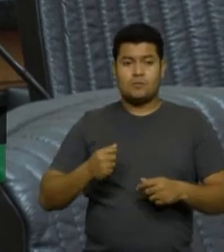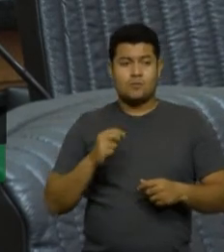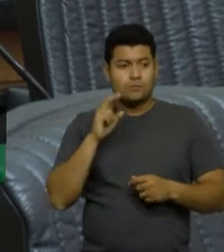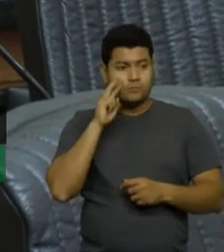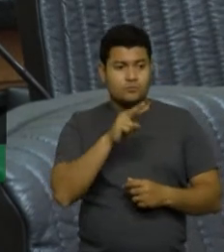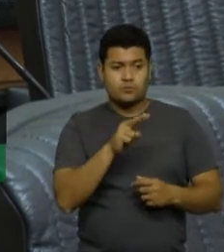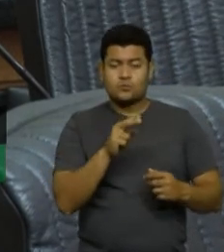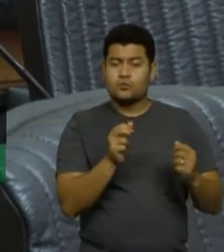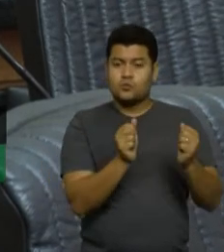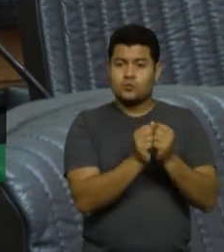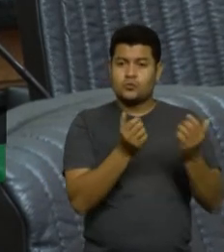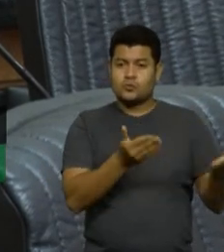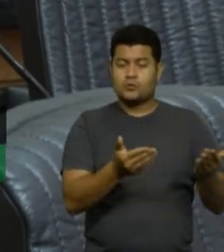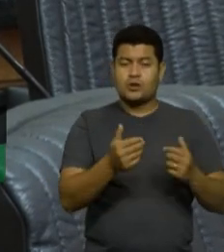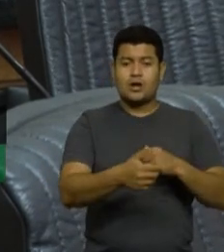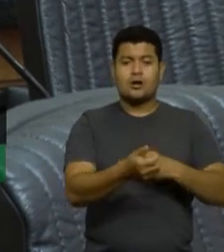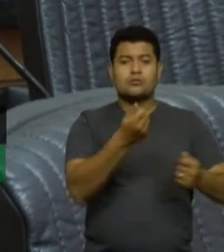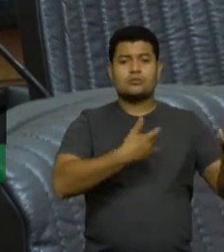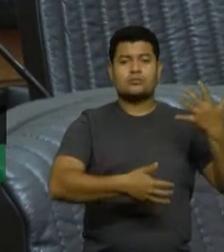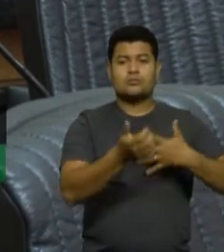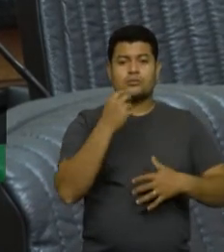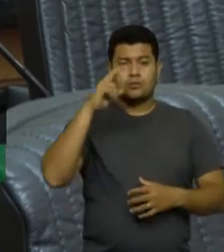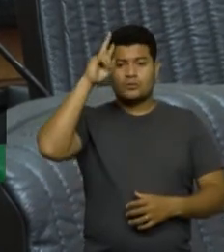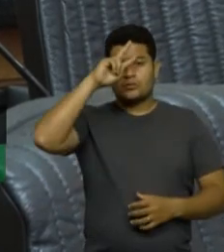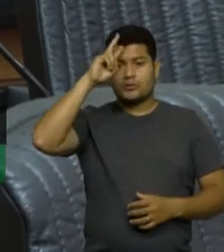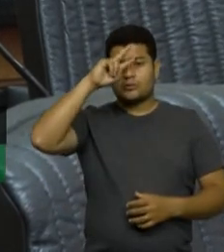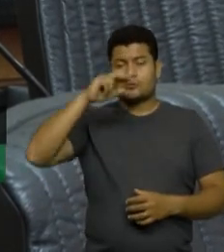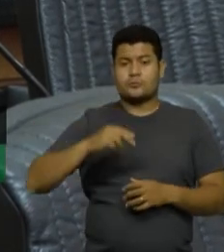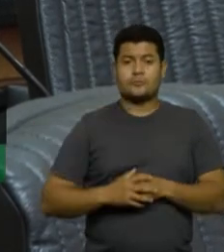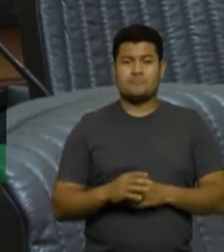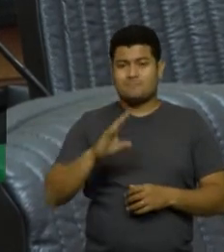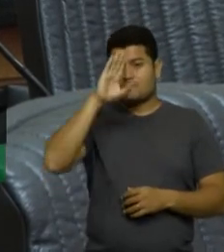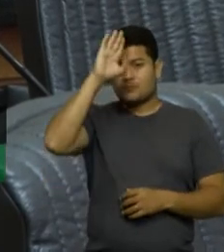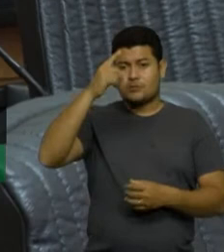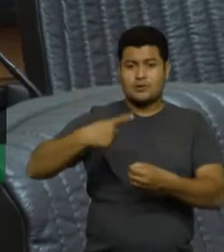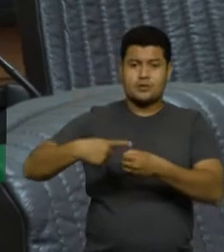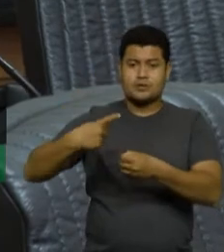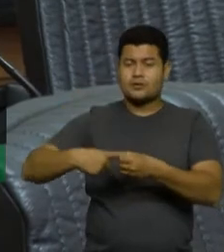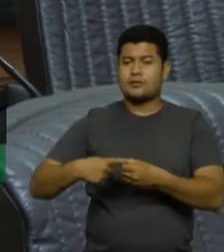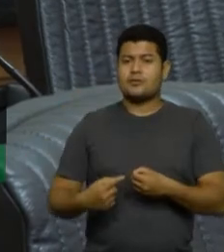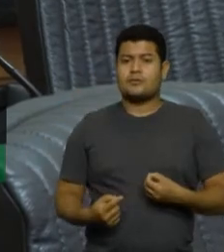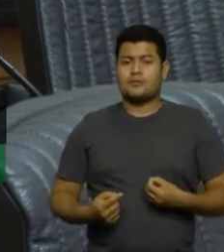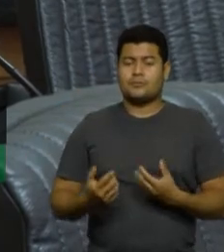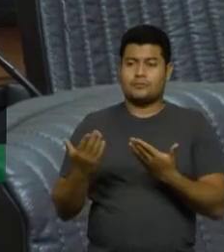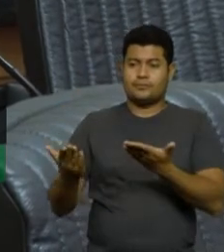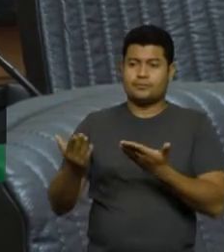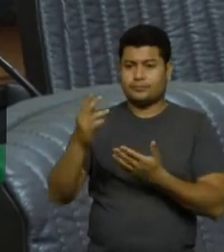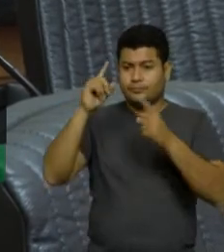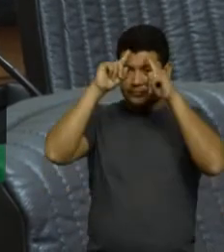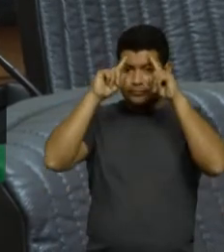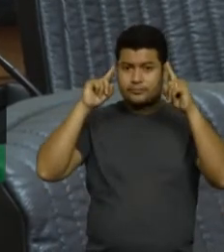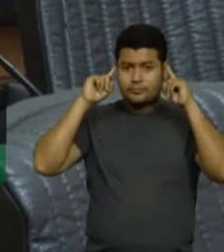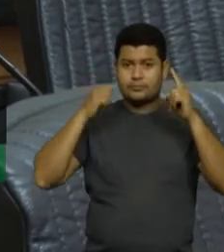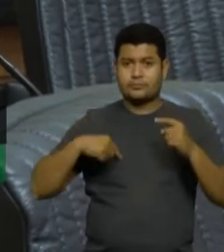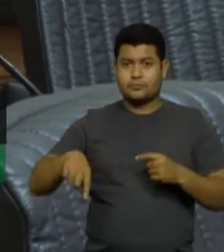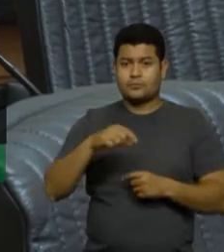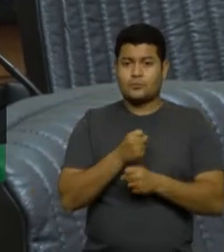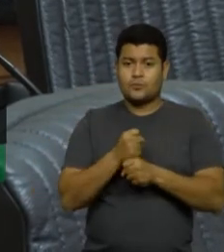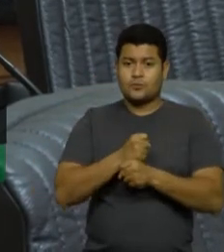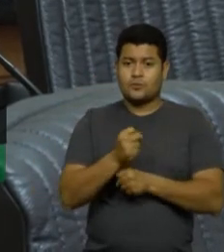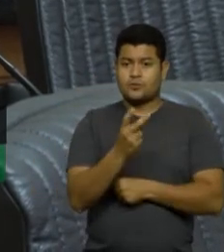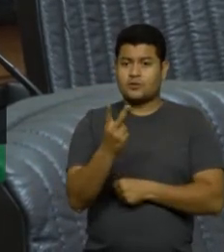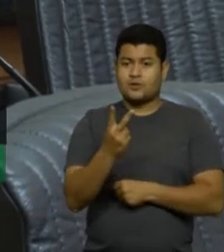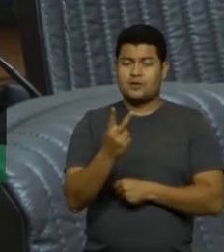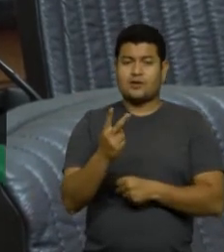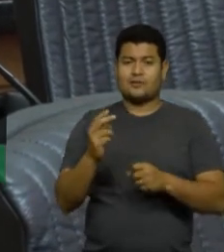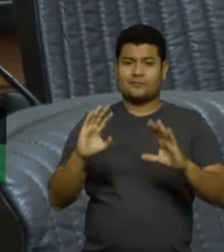histórias, principalmente da cidade. Como o deputado Sareta falou, nós vivemos 2 anos praticamente sem festas, né?